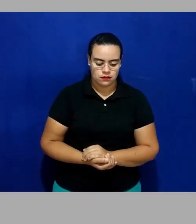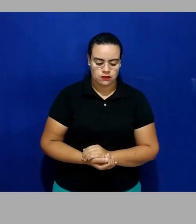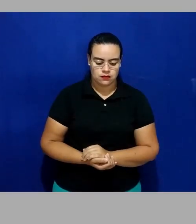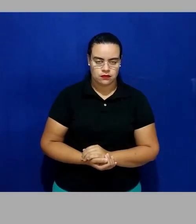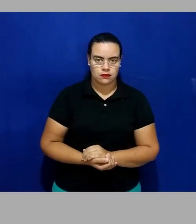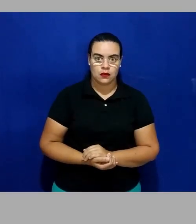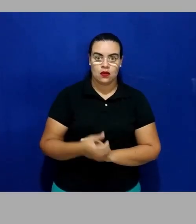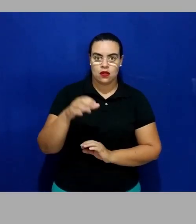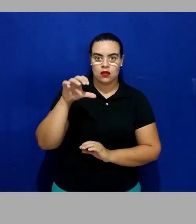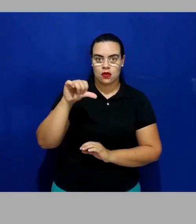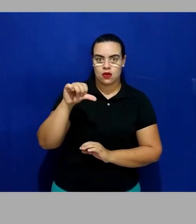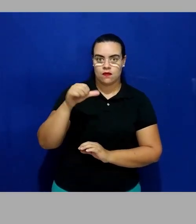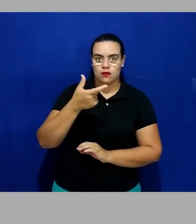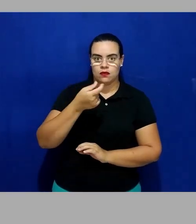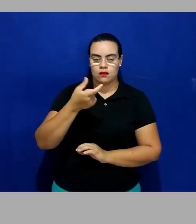Mostly Translucent 9,